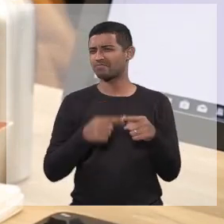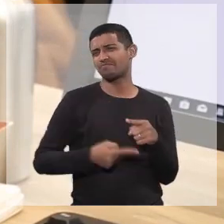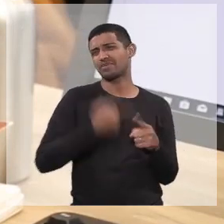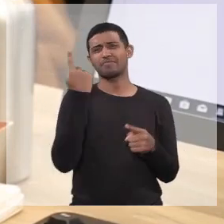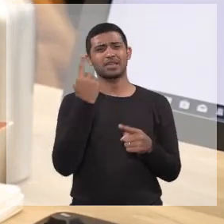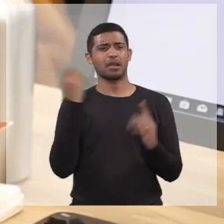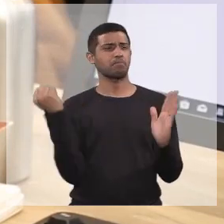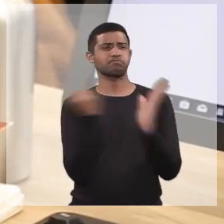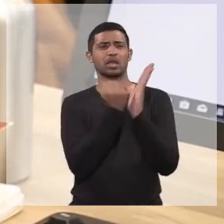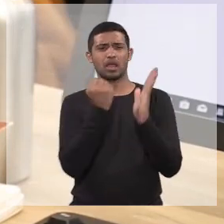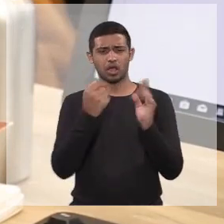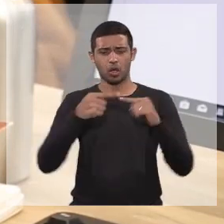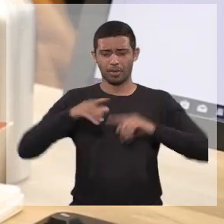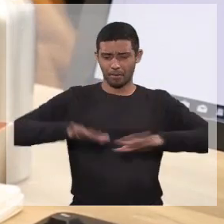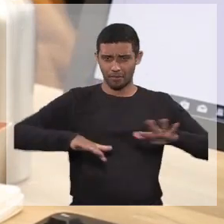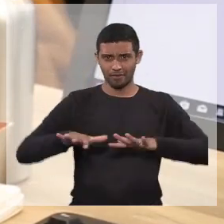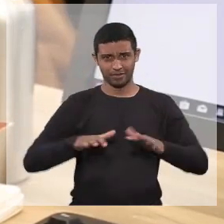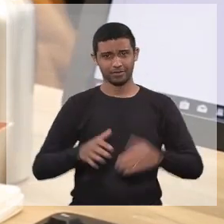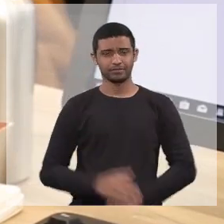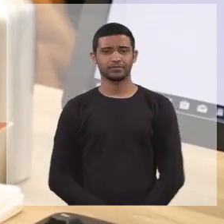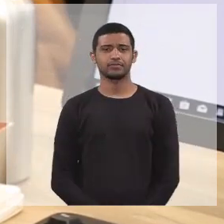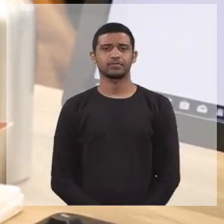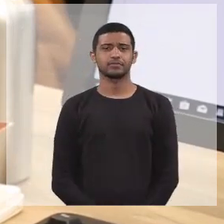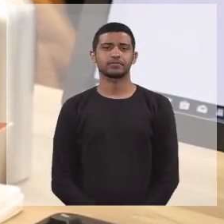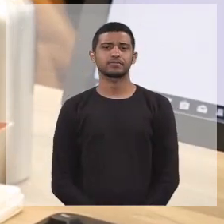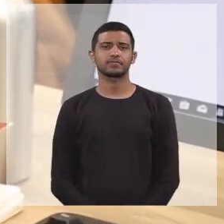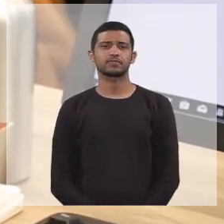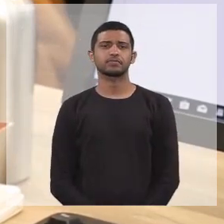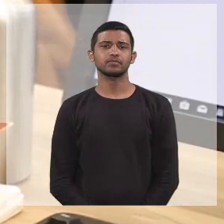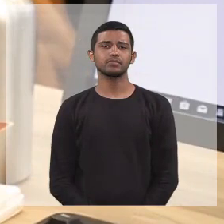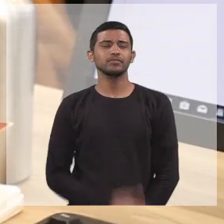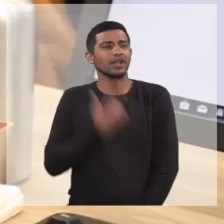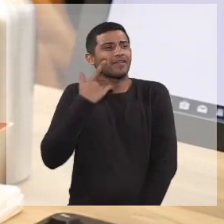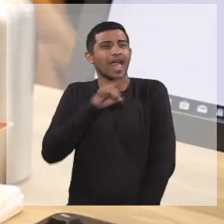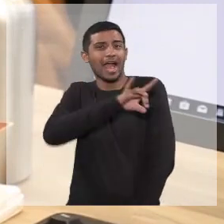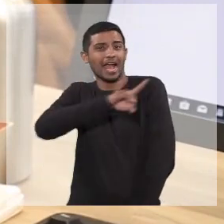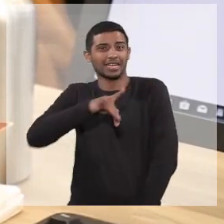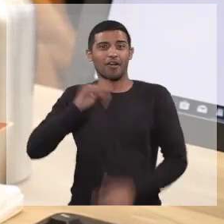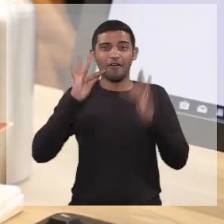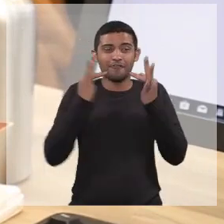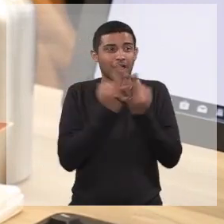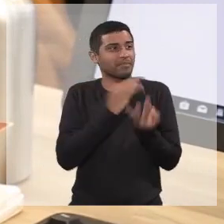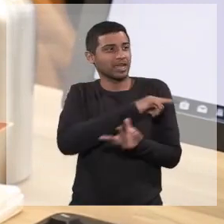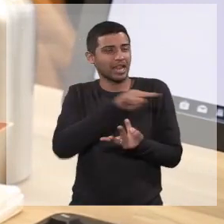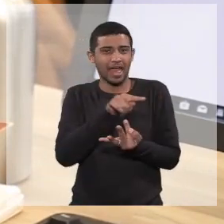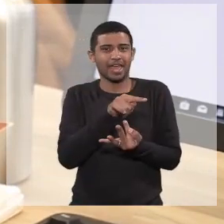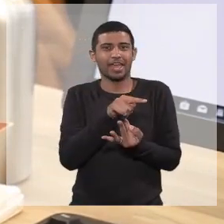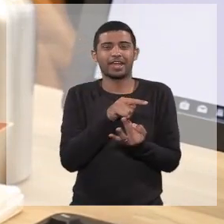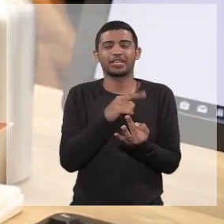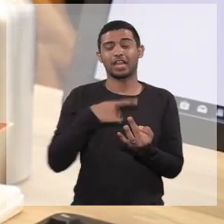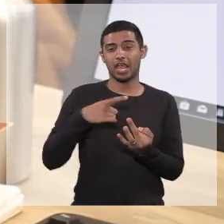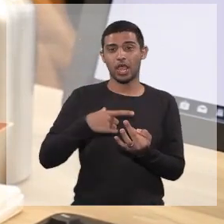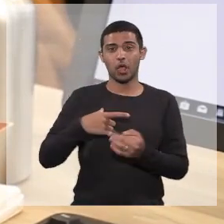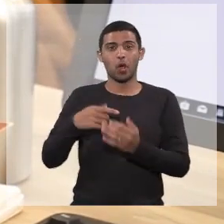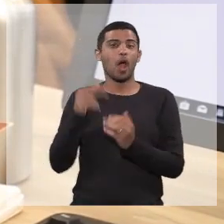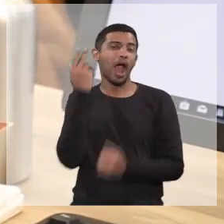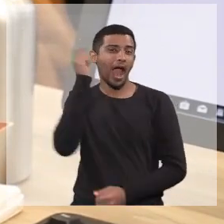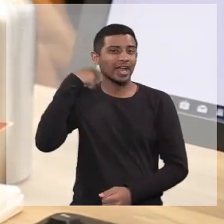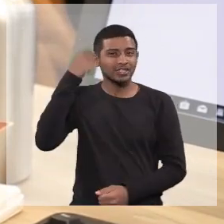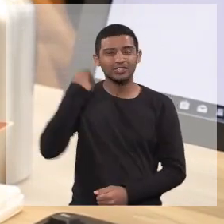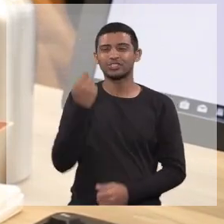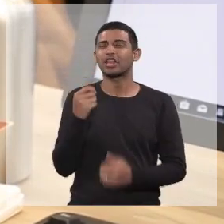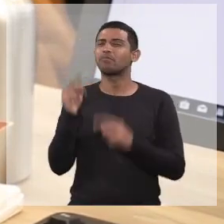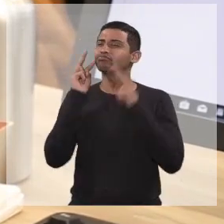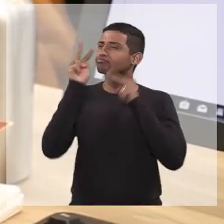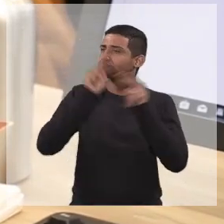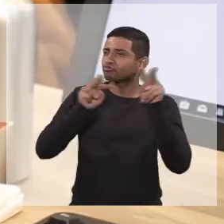marcas afro-brasileiras do movimento. E cada um da minha família faz uma parada. Eu sou artista visual de